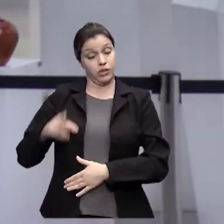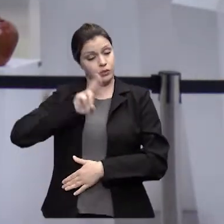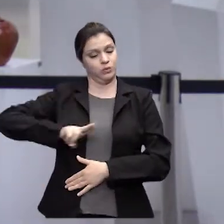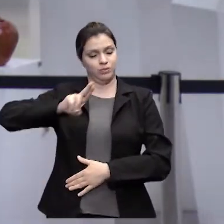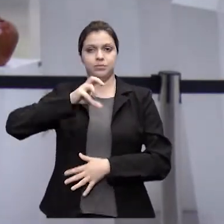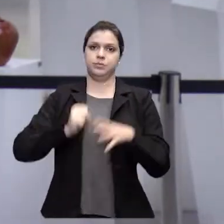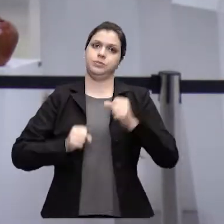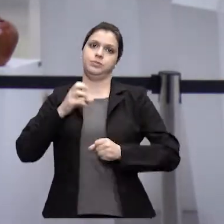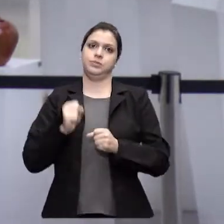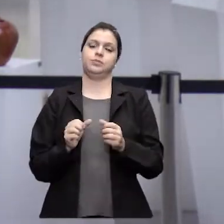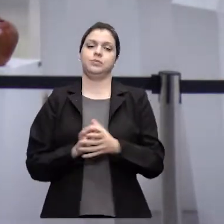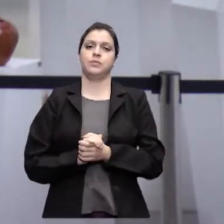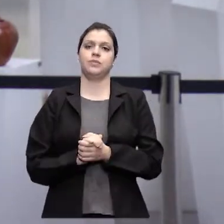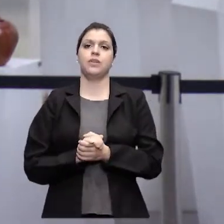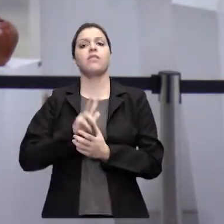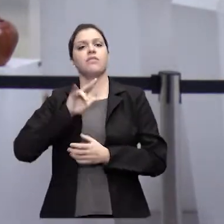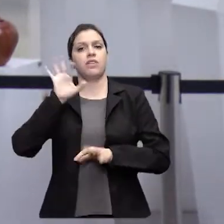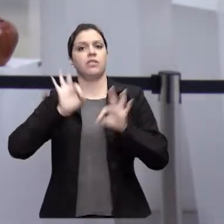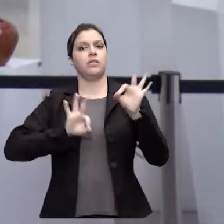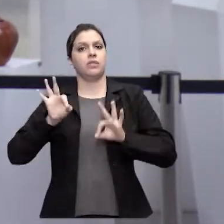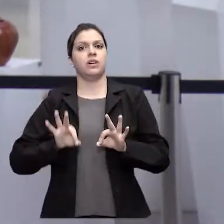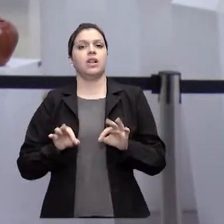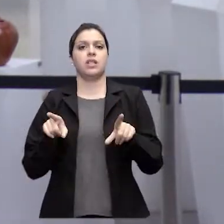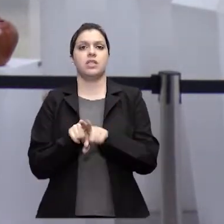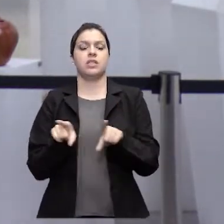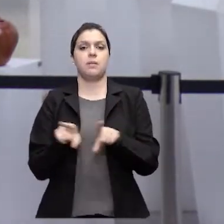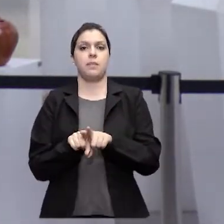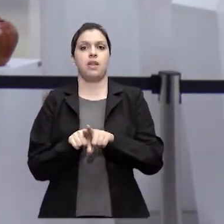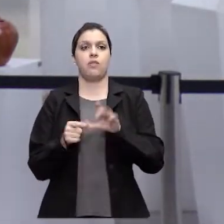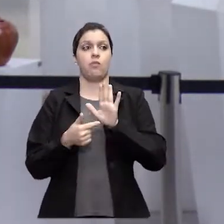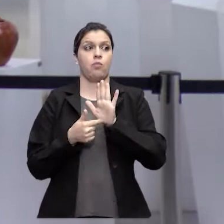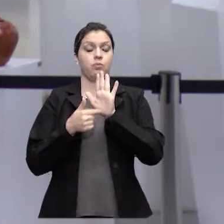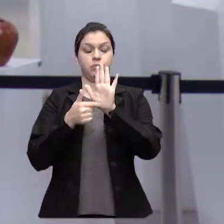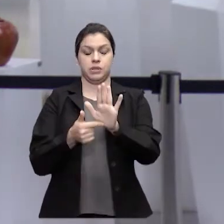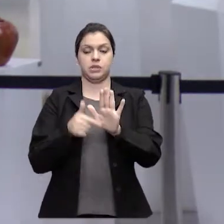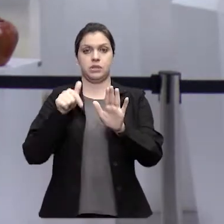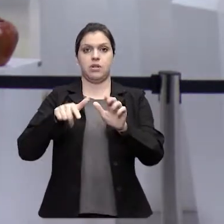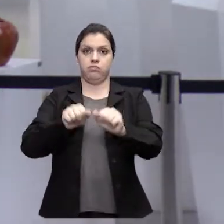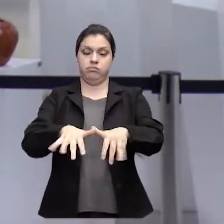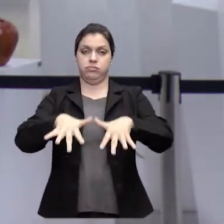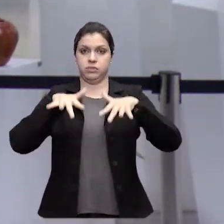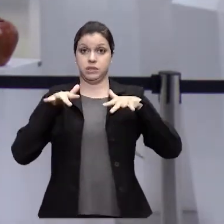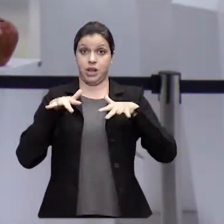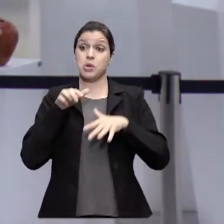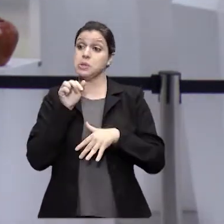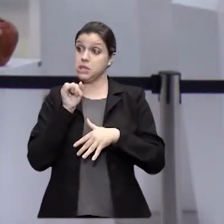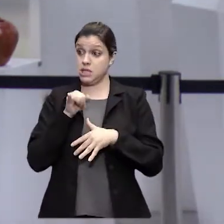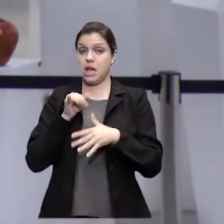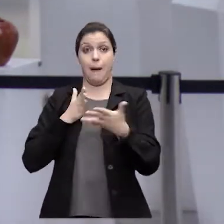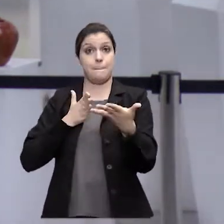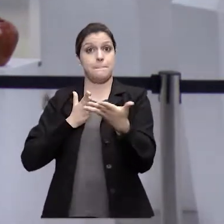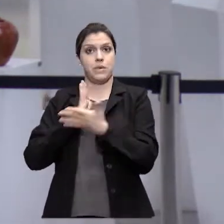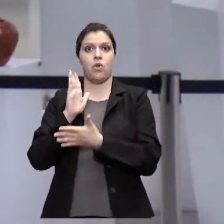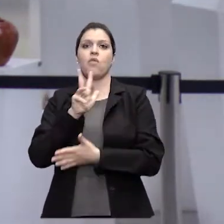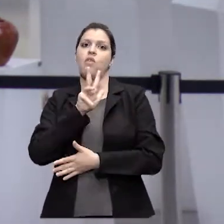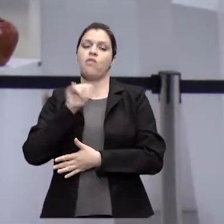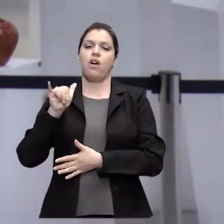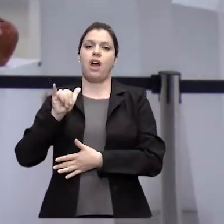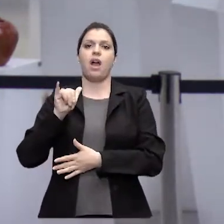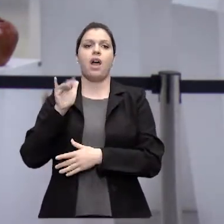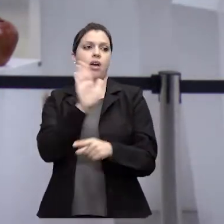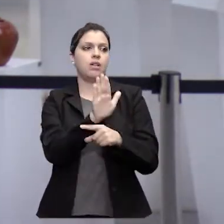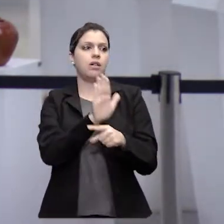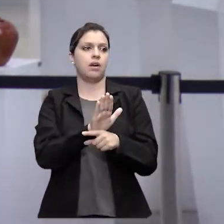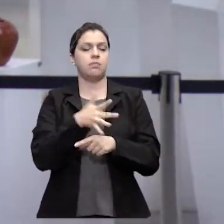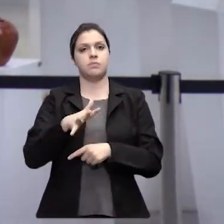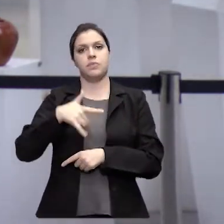ensino, elaborado pela Frente e que em breve deve ser apresentado em plenário. A medida, caso aprovada, vai impactar cerca